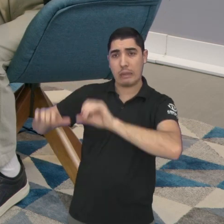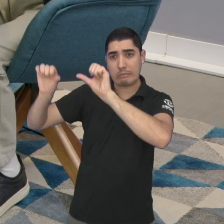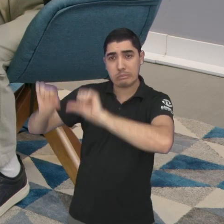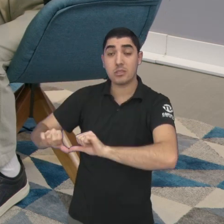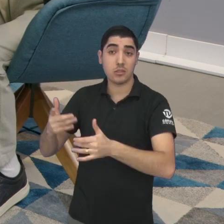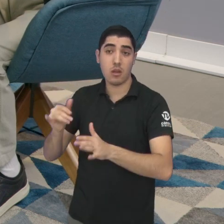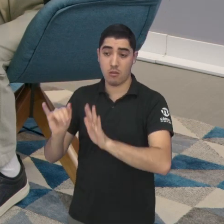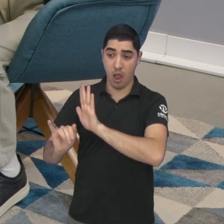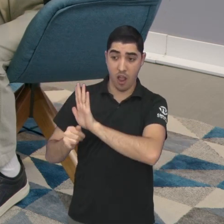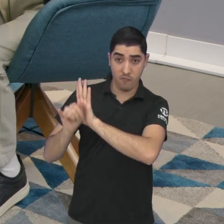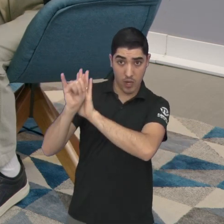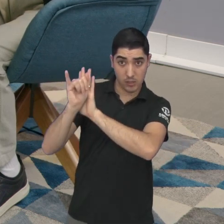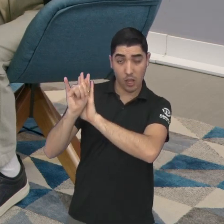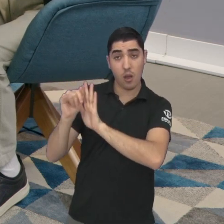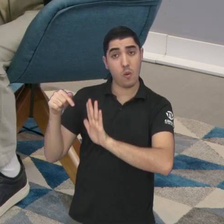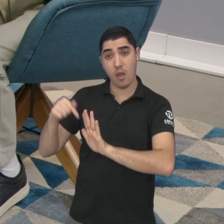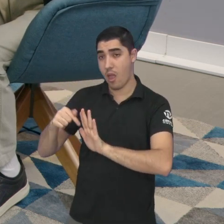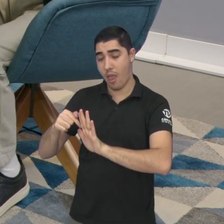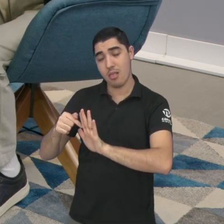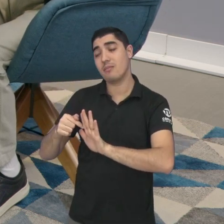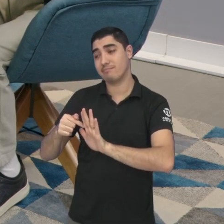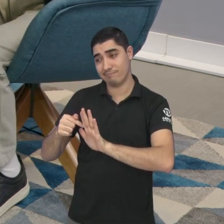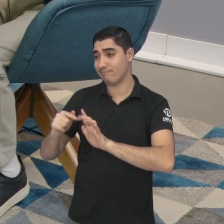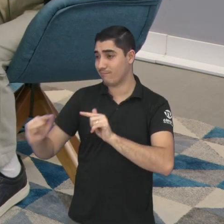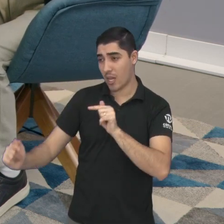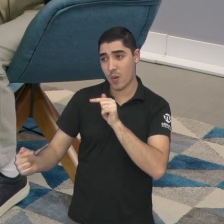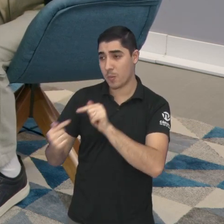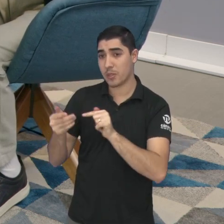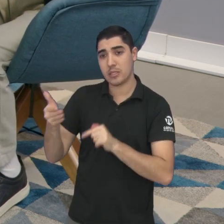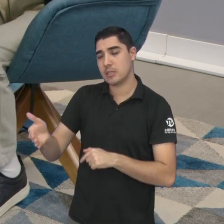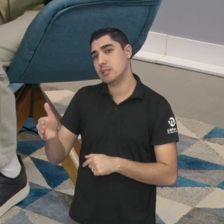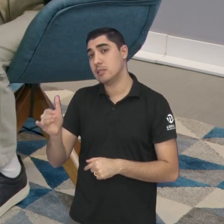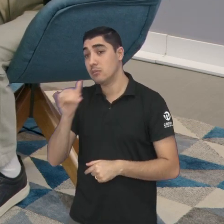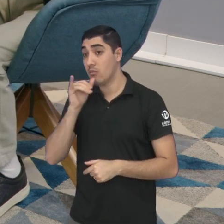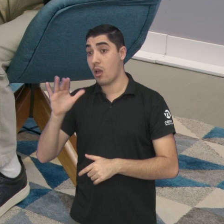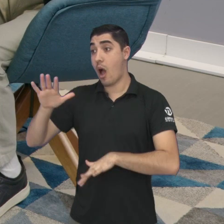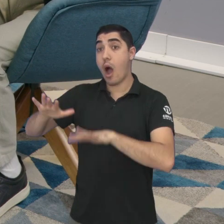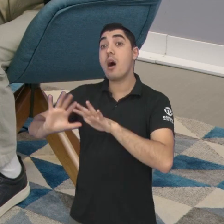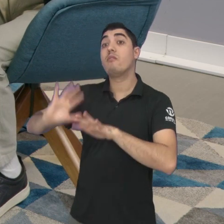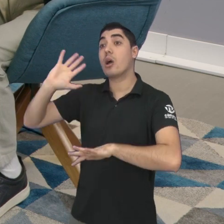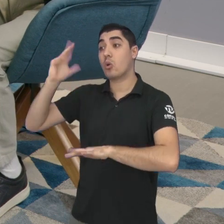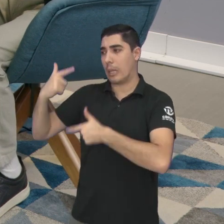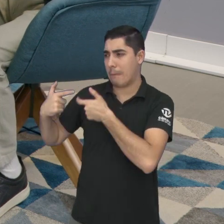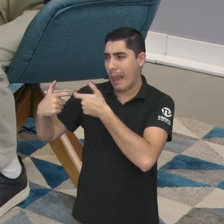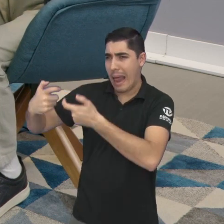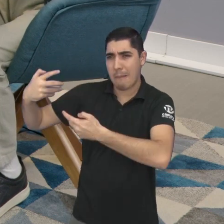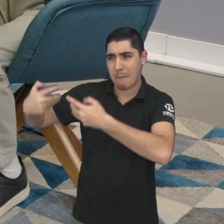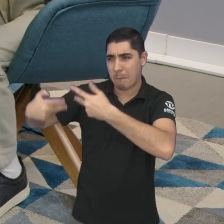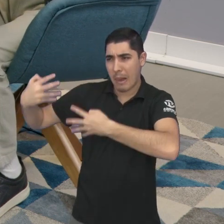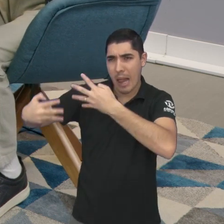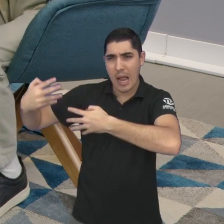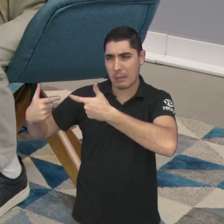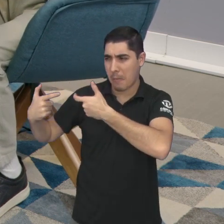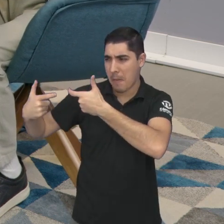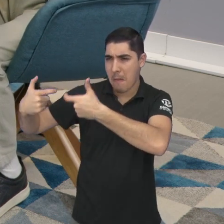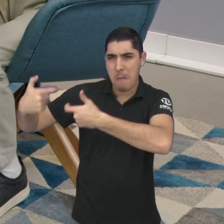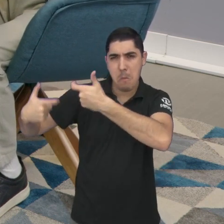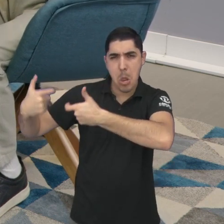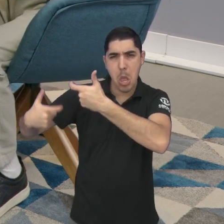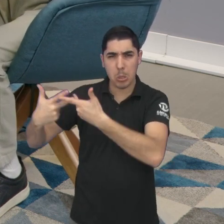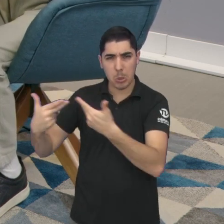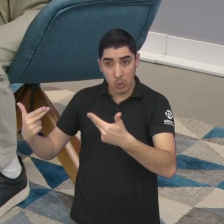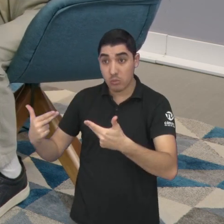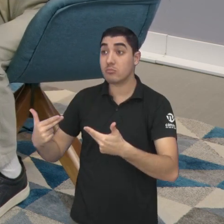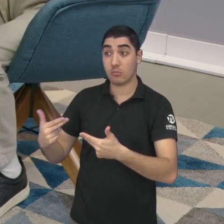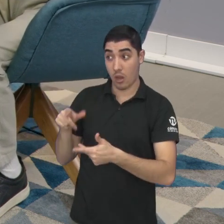inflação, depende disso realmente. Então a questão dos conflitos armados, está acontecendo isso, quer dizer, então alguns produtos que nós não temos, nós